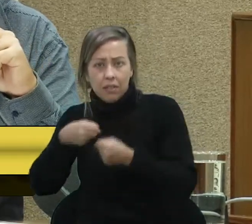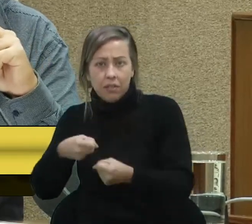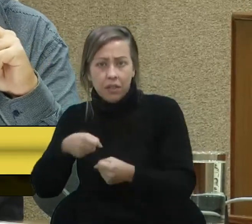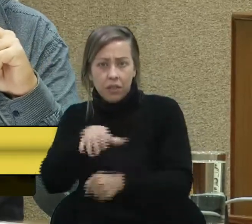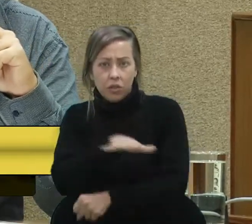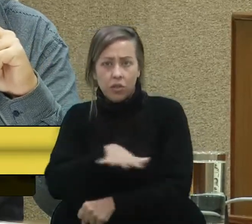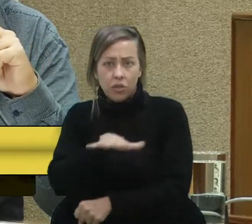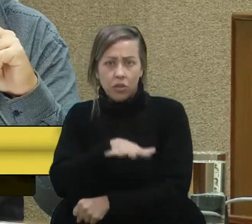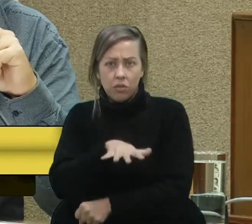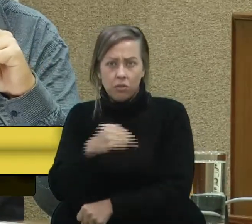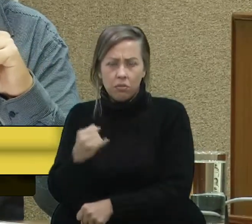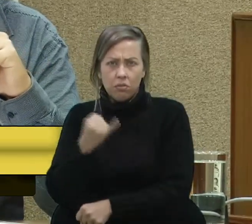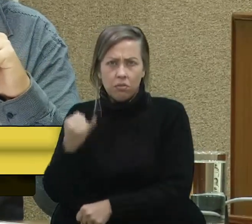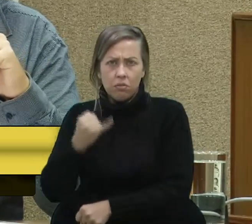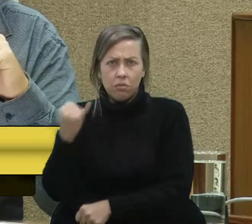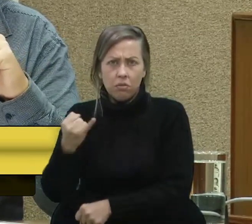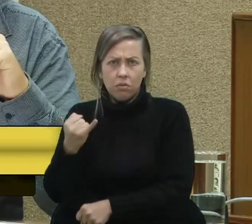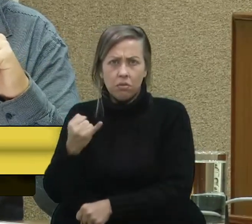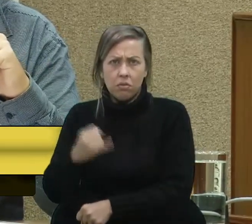setores